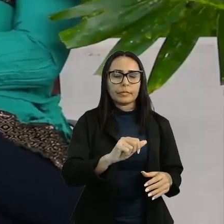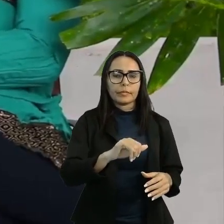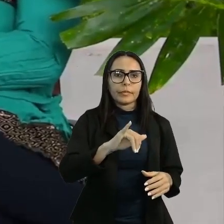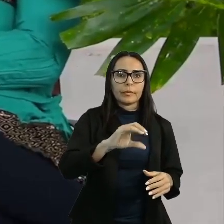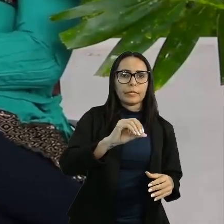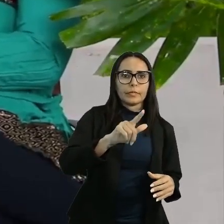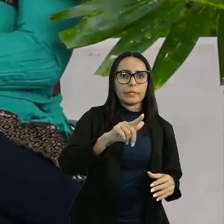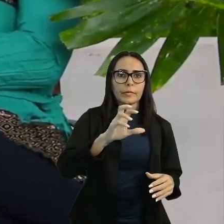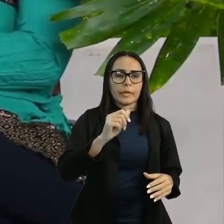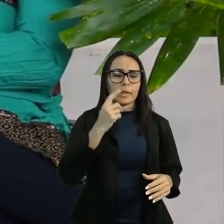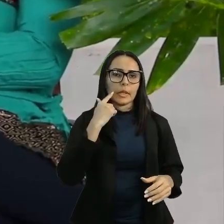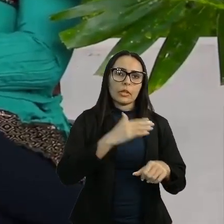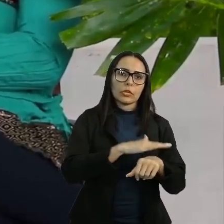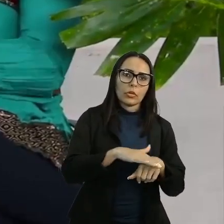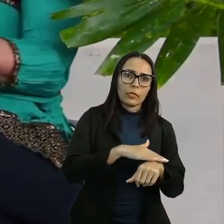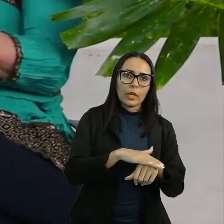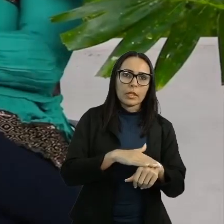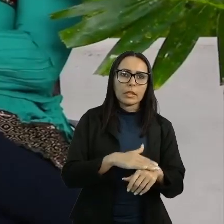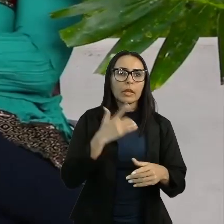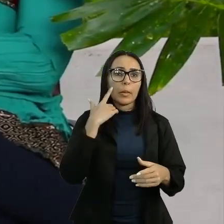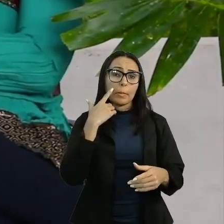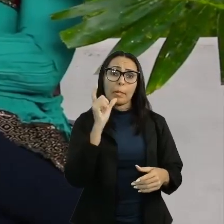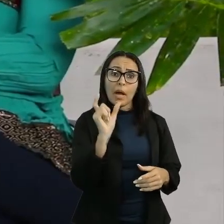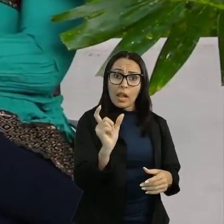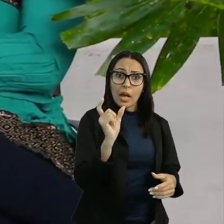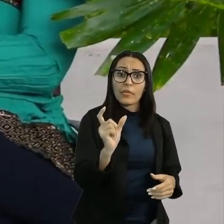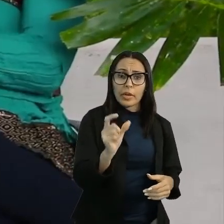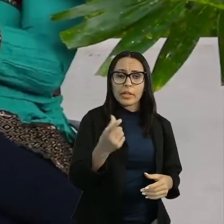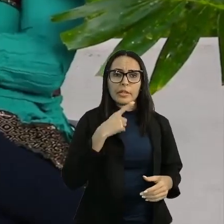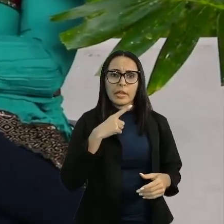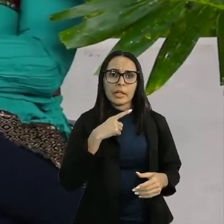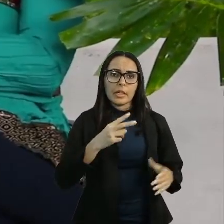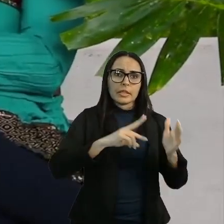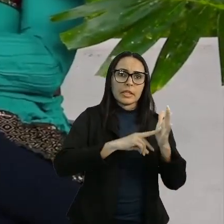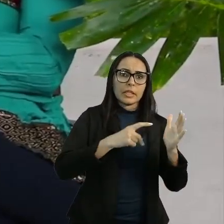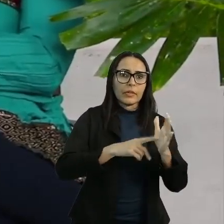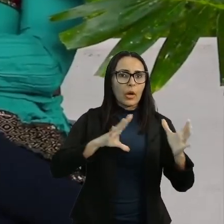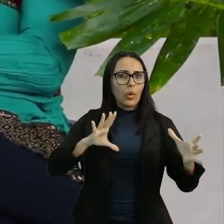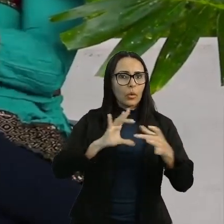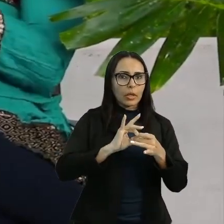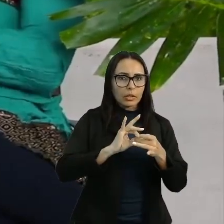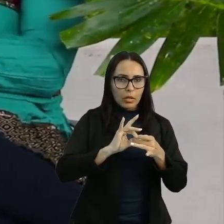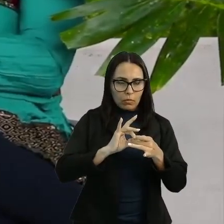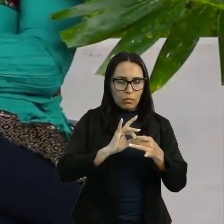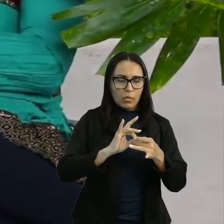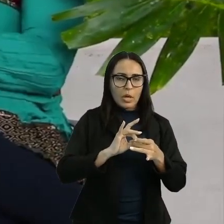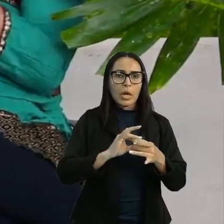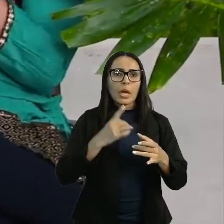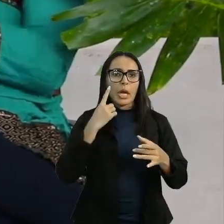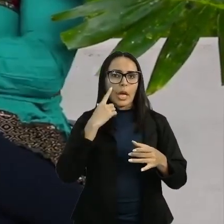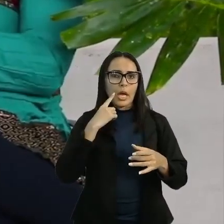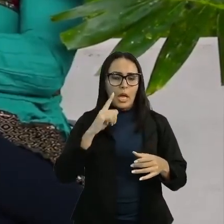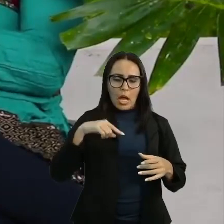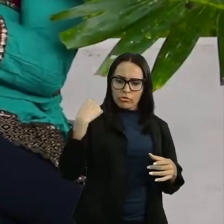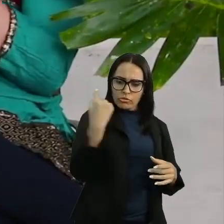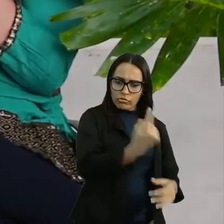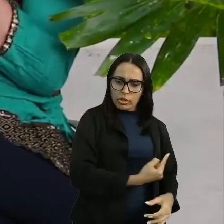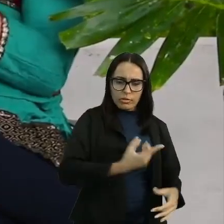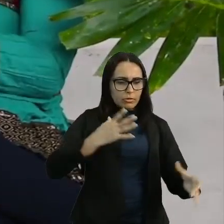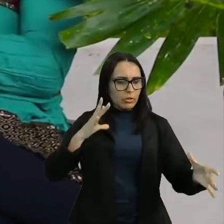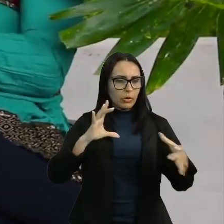que a gente caminhava por um lugar e vinha tudo isso até chegar um bife no prato. Então aquilo me deixou chocada, causou um impacto, né,